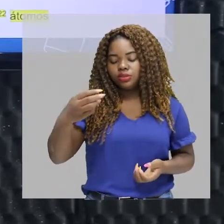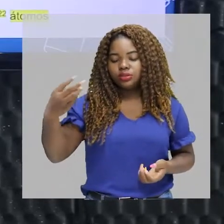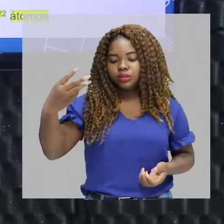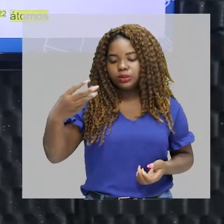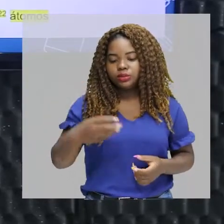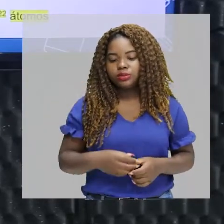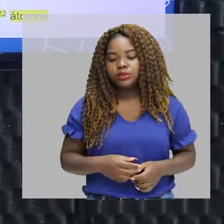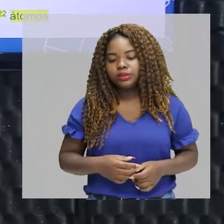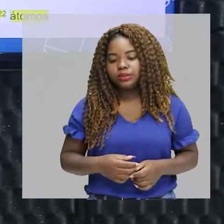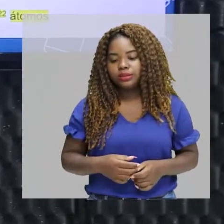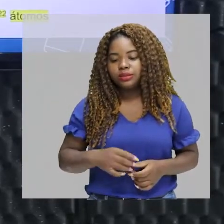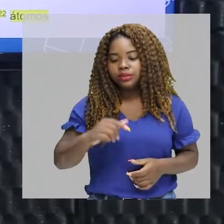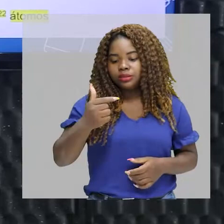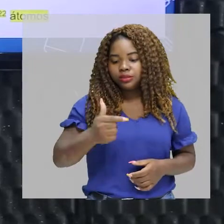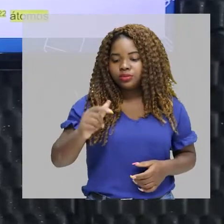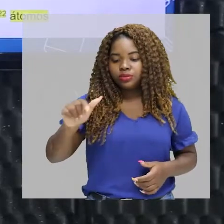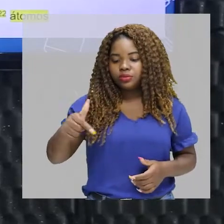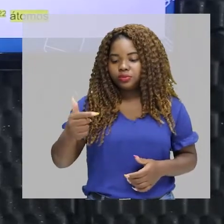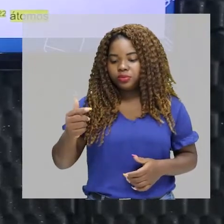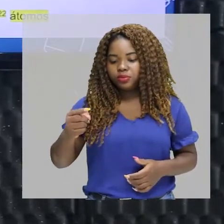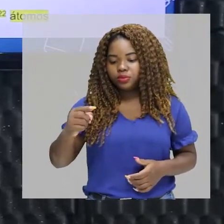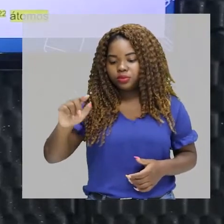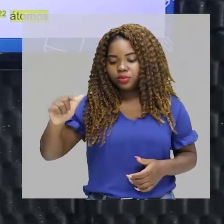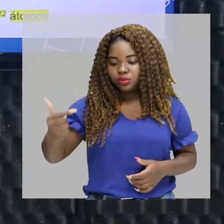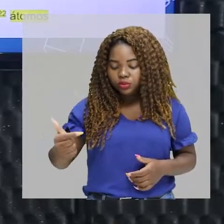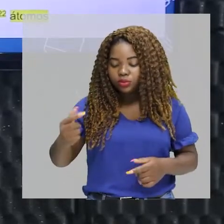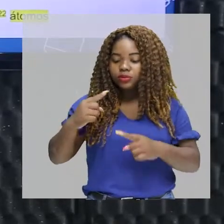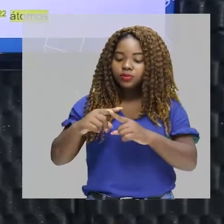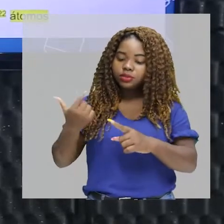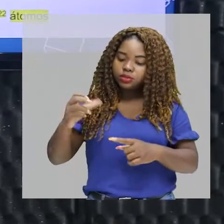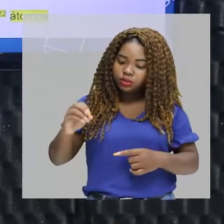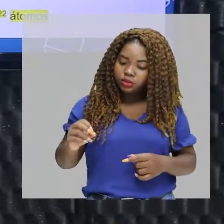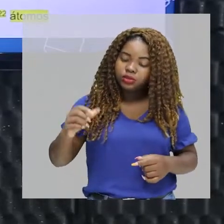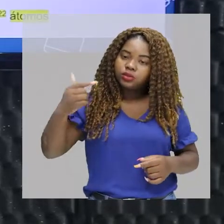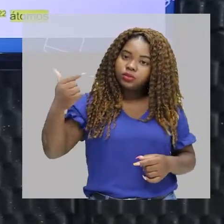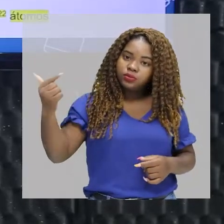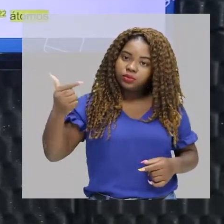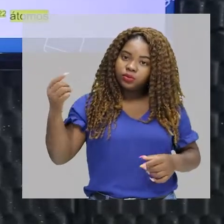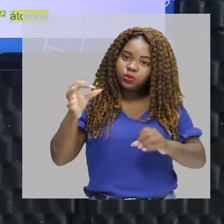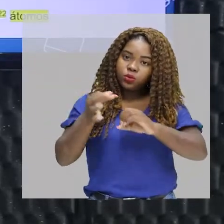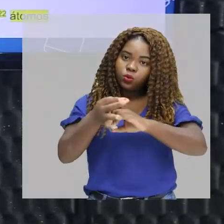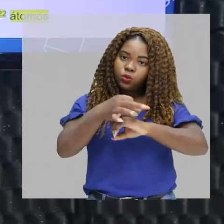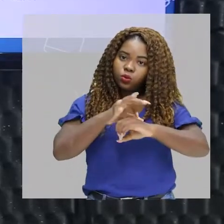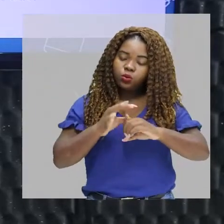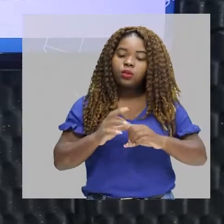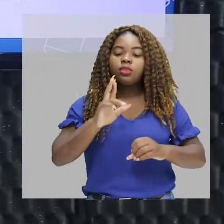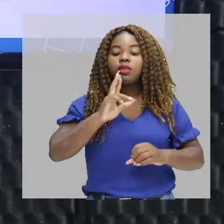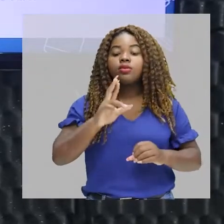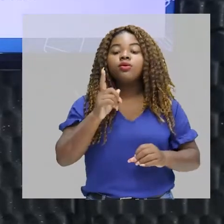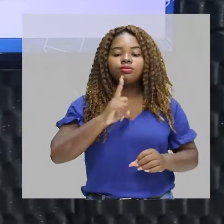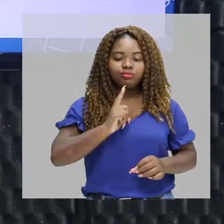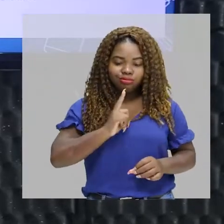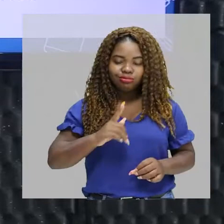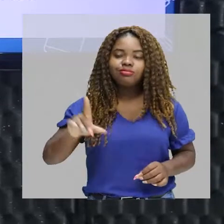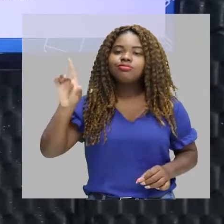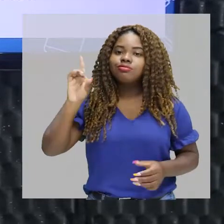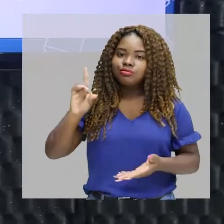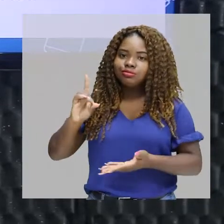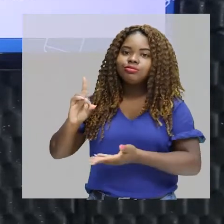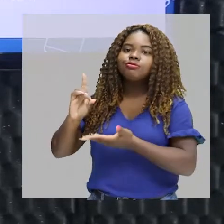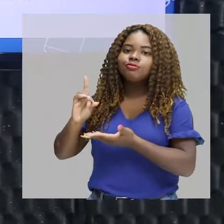22. 2,2 vezes 10 elevado a 22 átomos de ouro. Nós temos resposta, é a